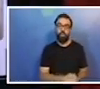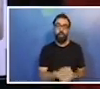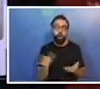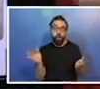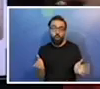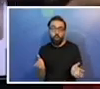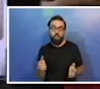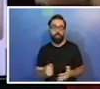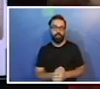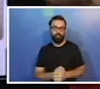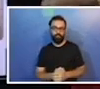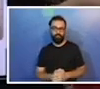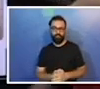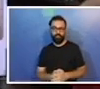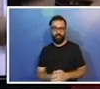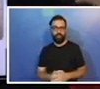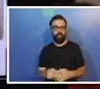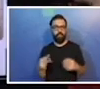vamos falar das